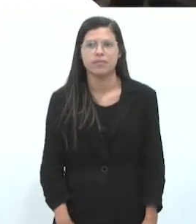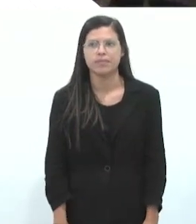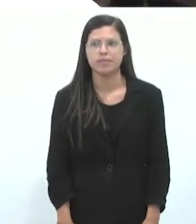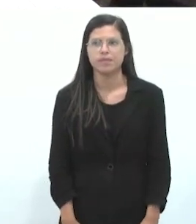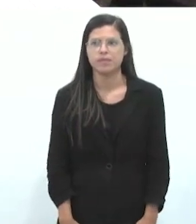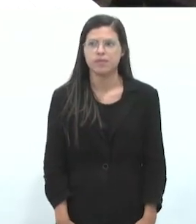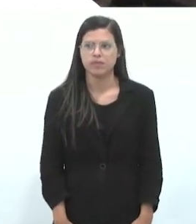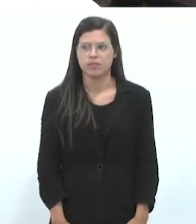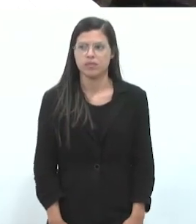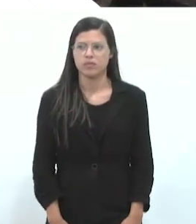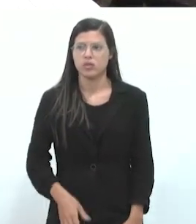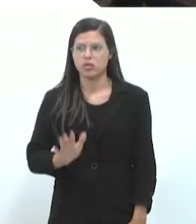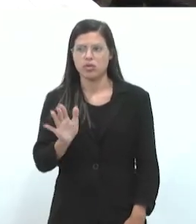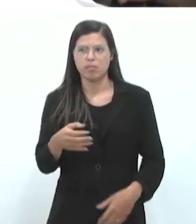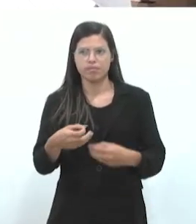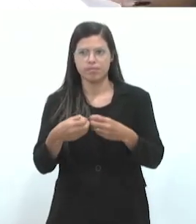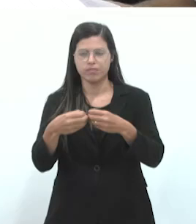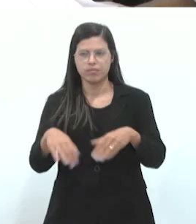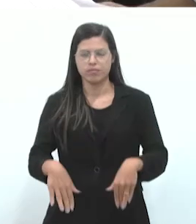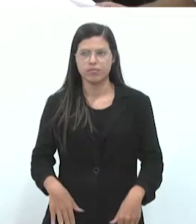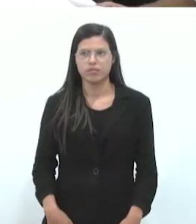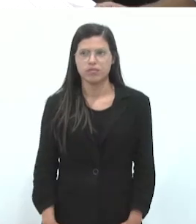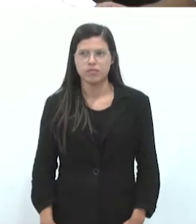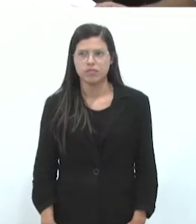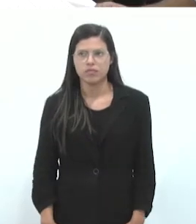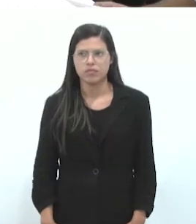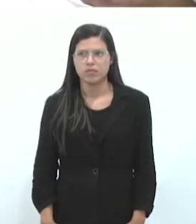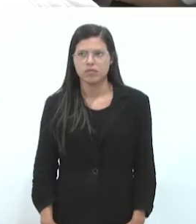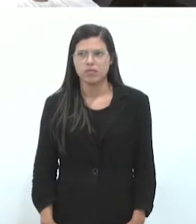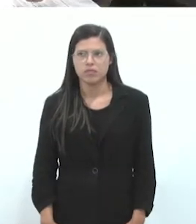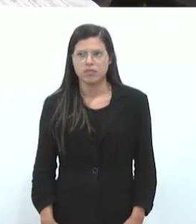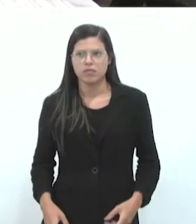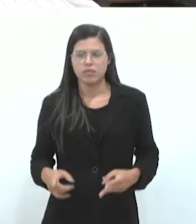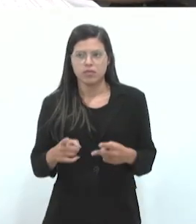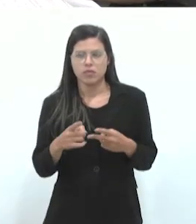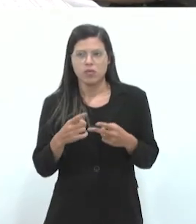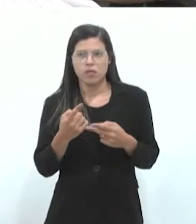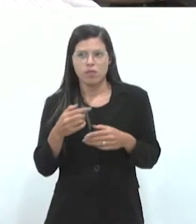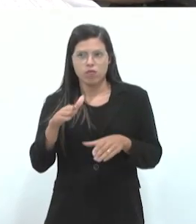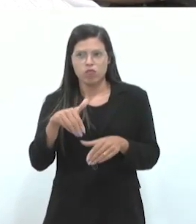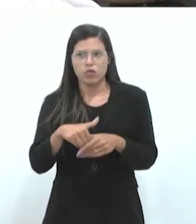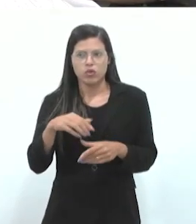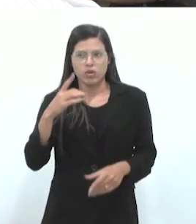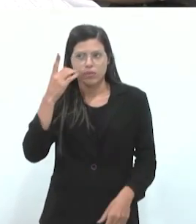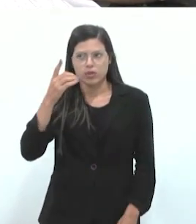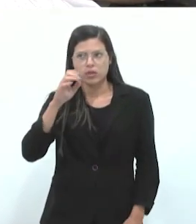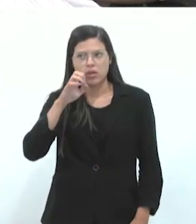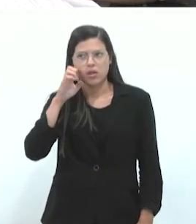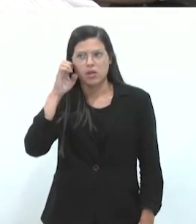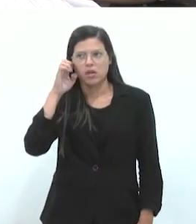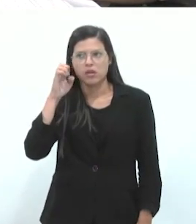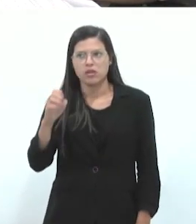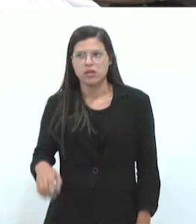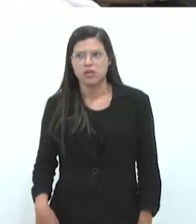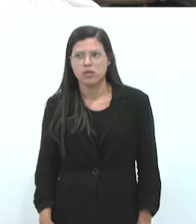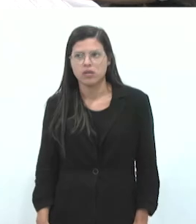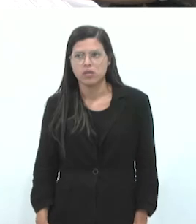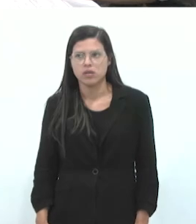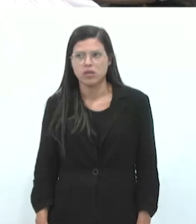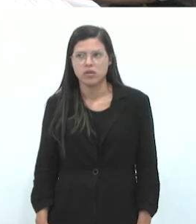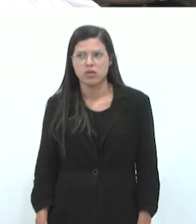Está prejudicado. Então, um dos votos em separado é da deputada Élica Takimoto, não é isso? E o outro é da Célia